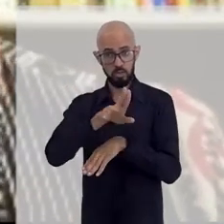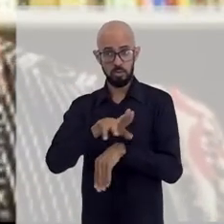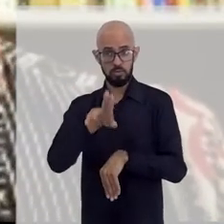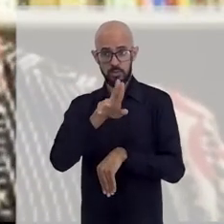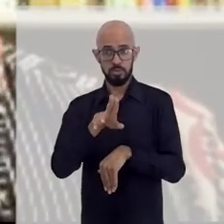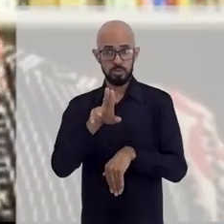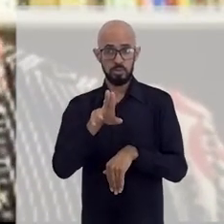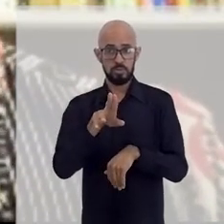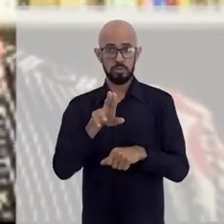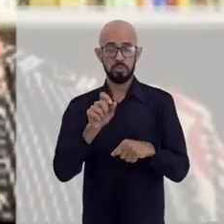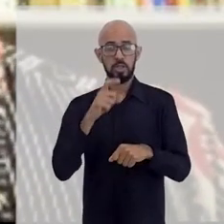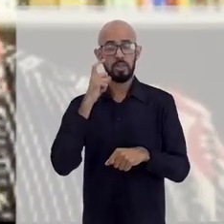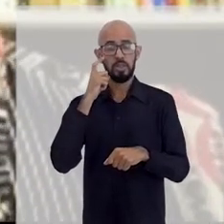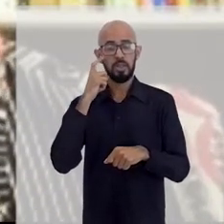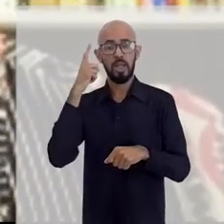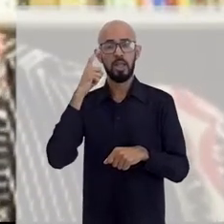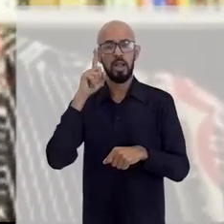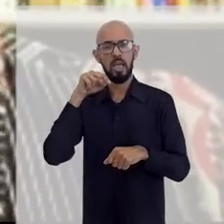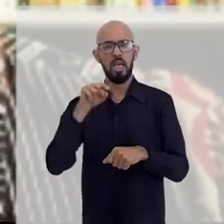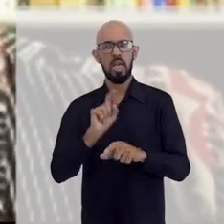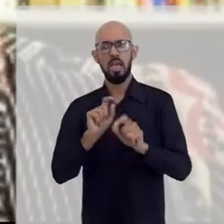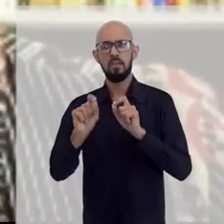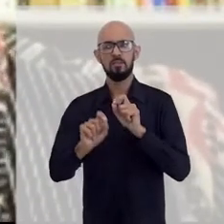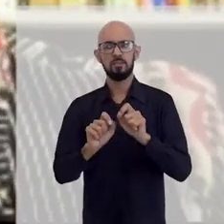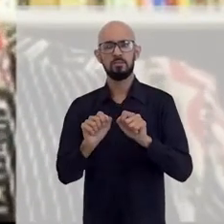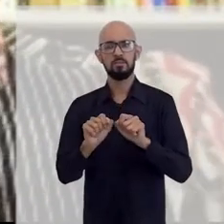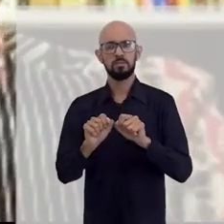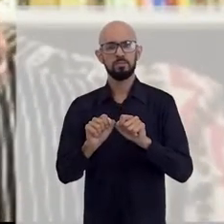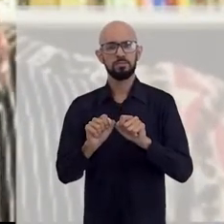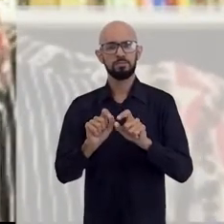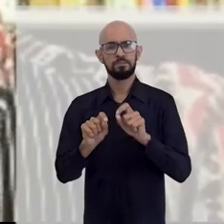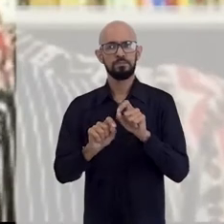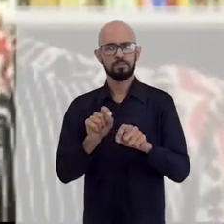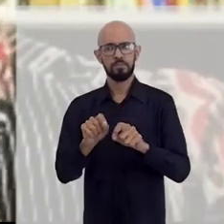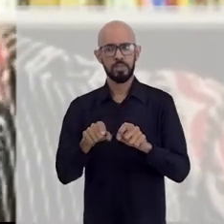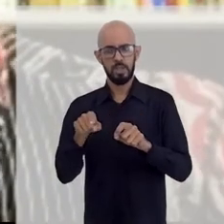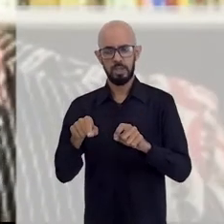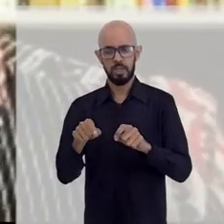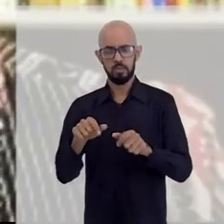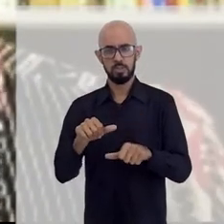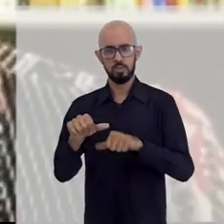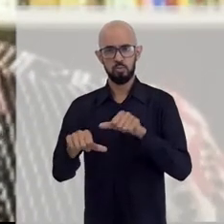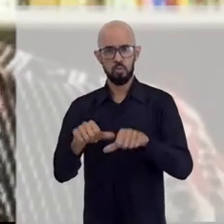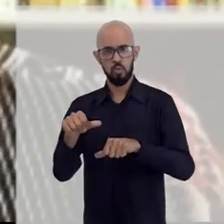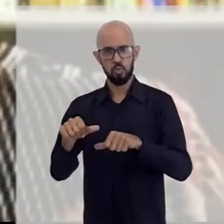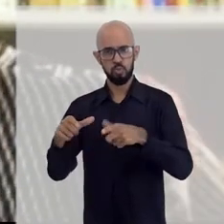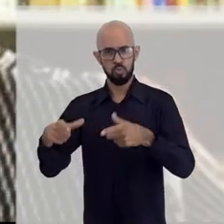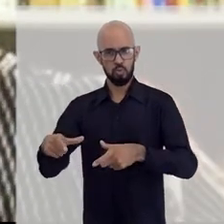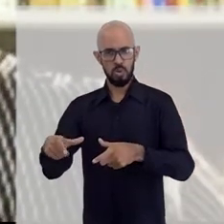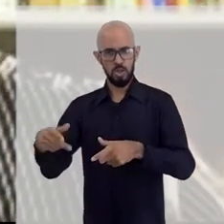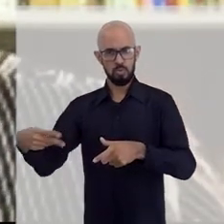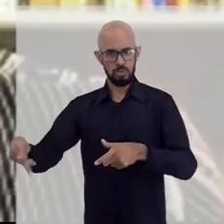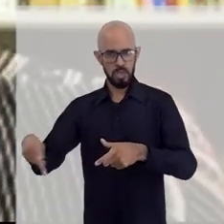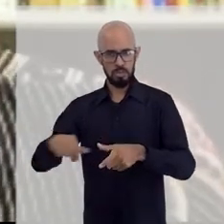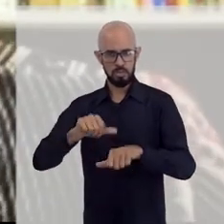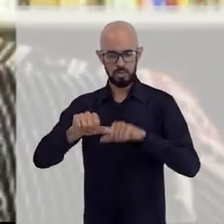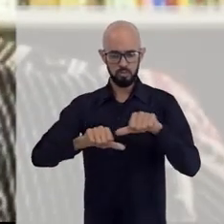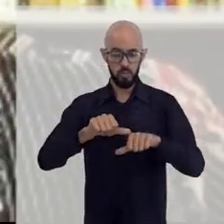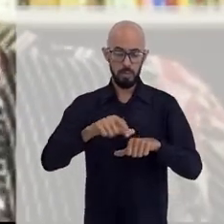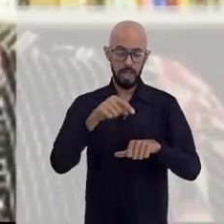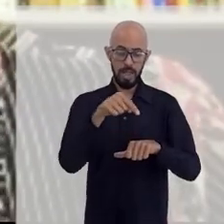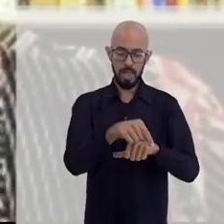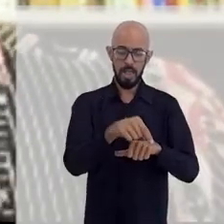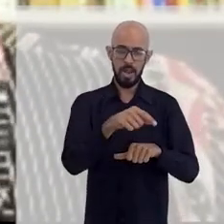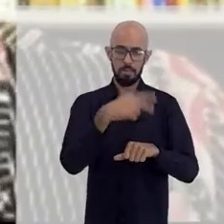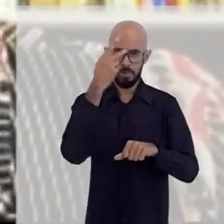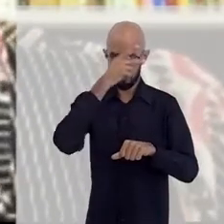universidade, a ideia é transformar essas pessoas, tirar essas pessoas dos seus espaços e trazê-las para dentro da universidade, transformá-las